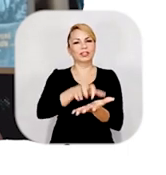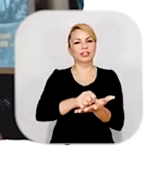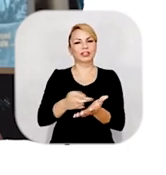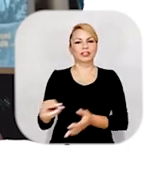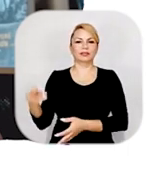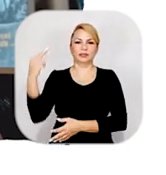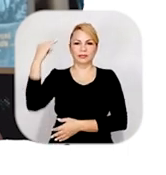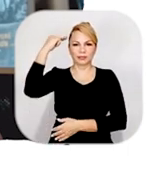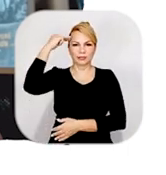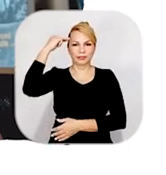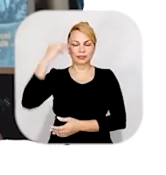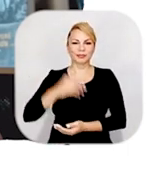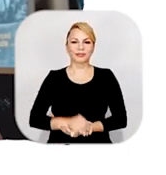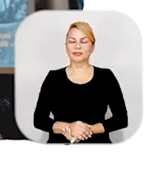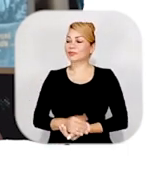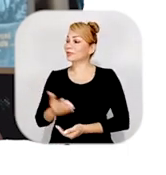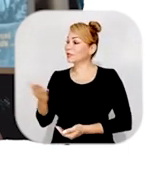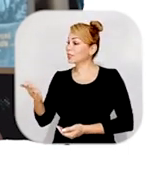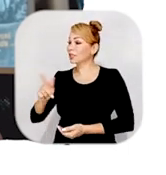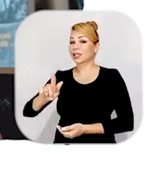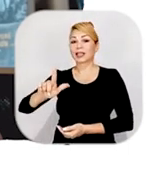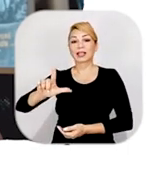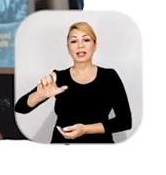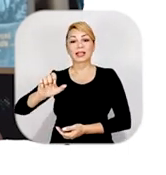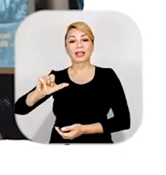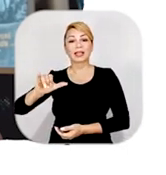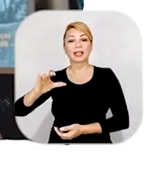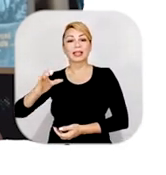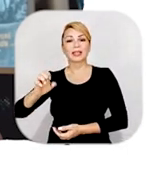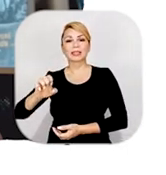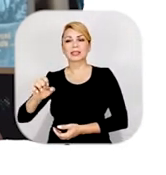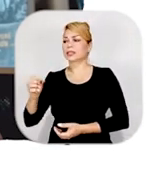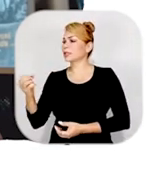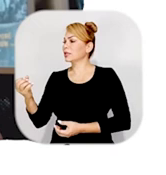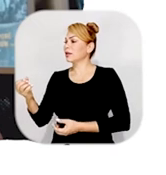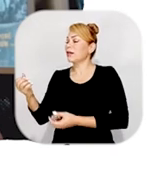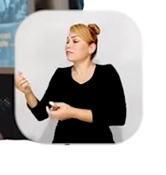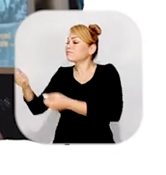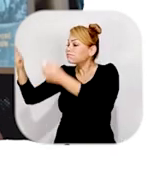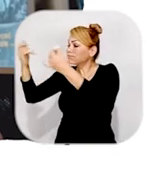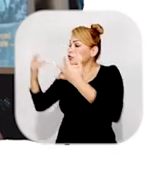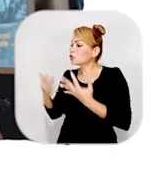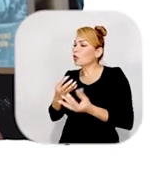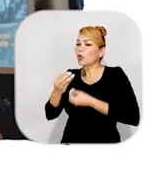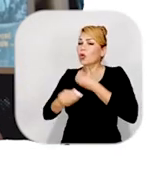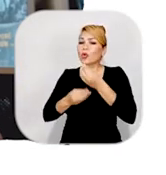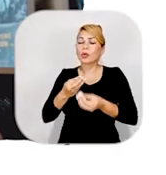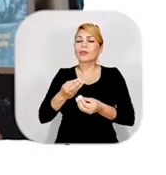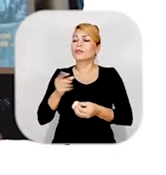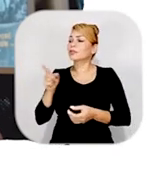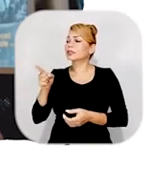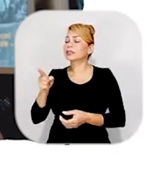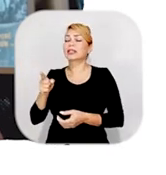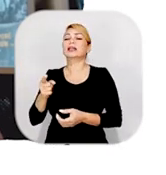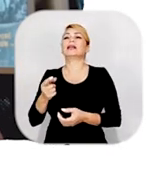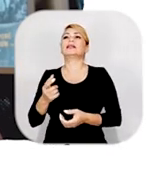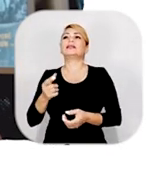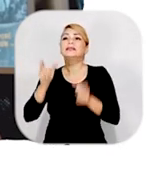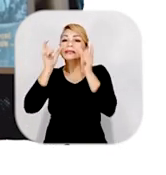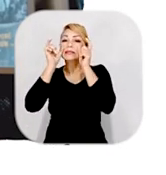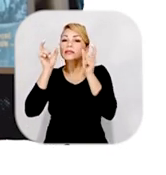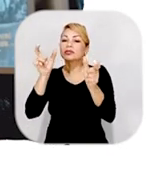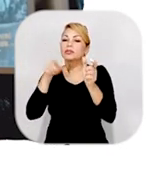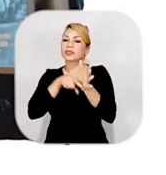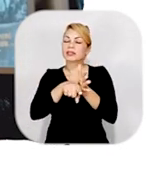por gentileza, nos diga como é que você foi tocada inicialmente, como é que você entrou na vida do Snetlag? É